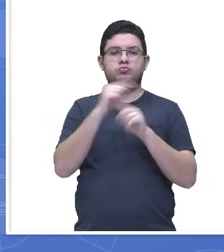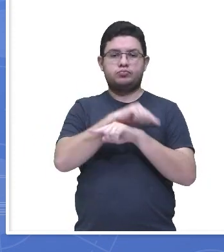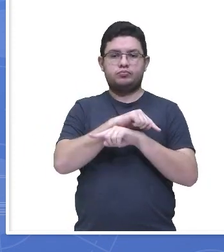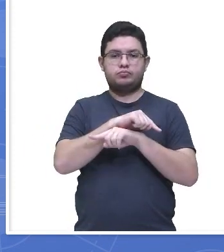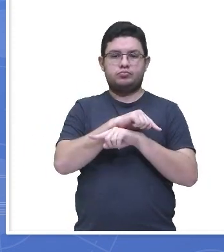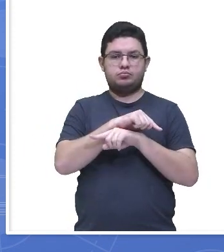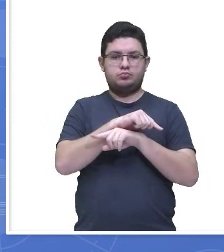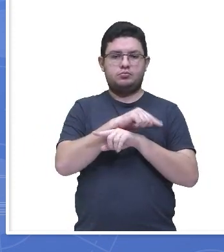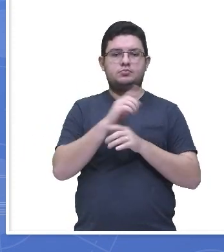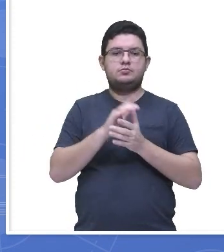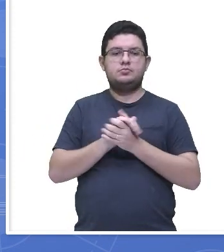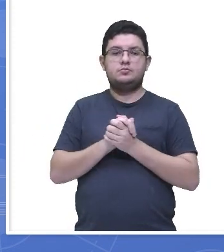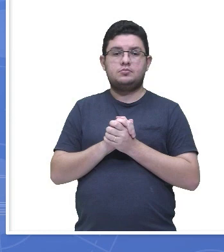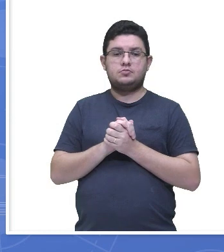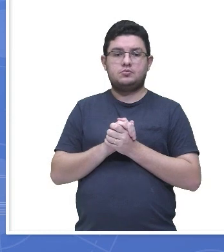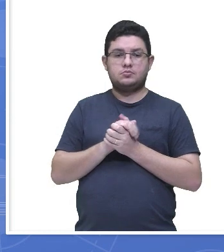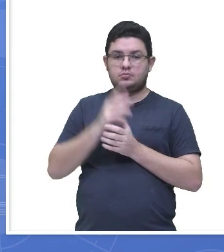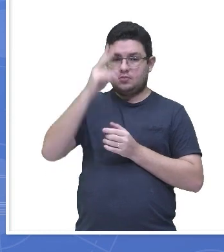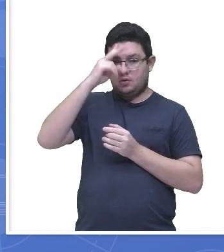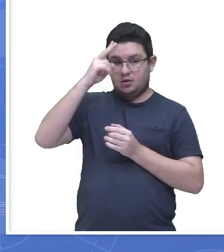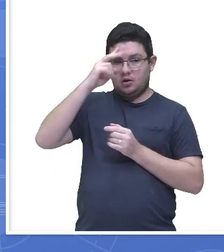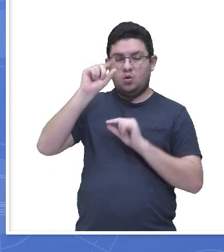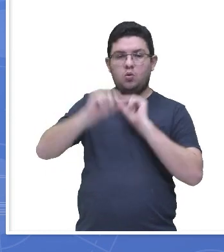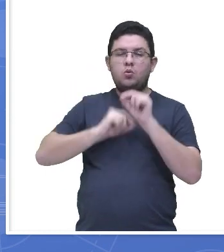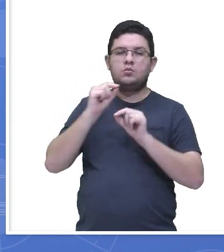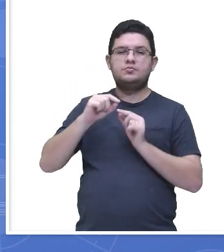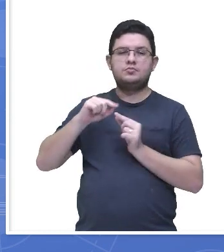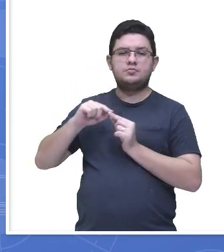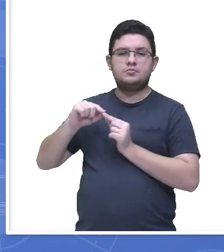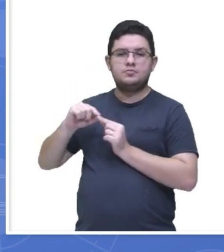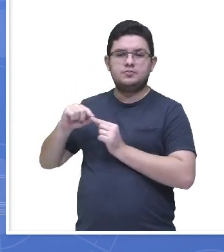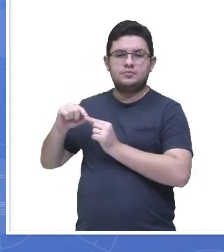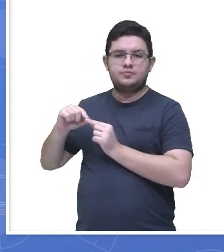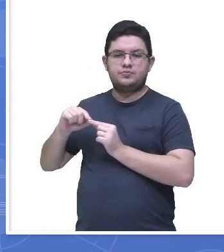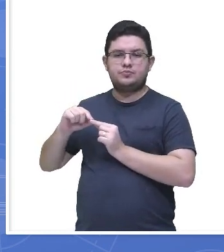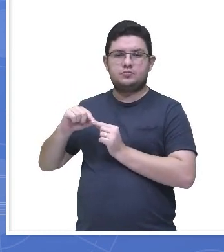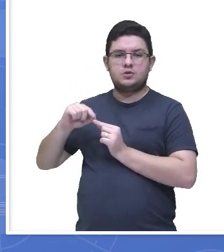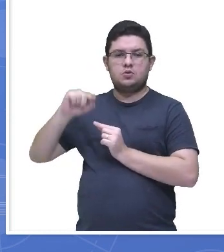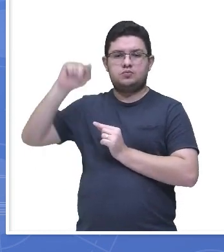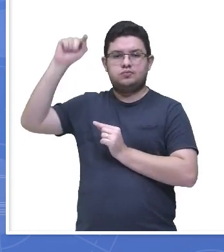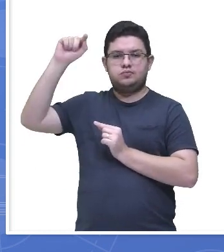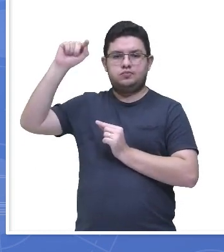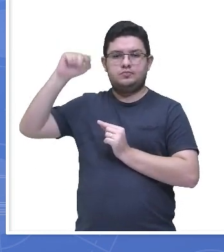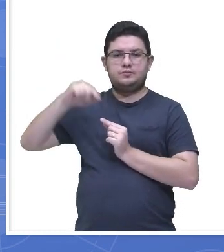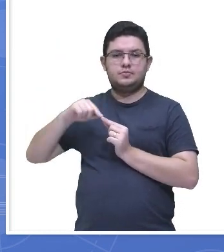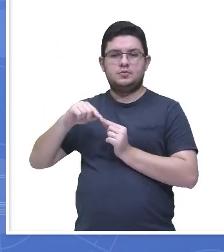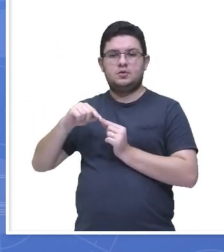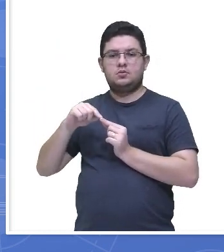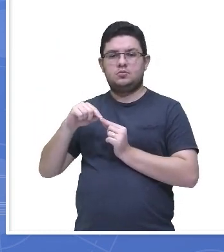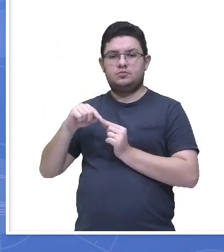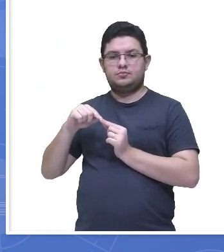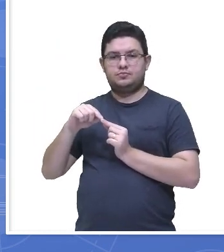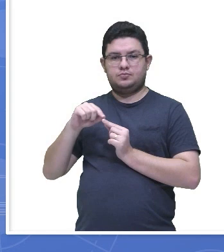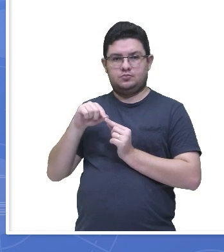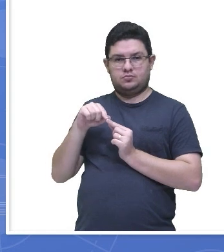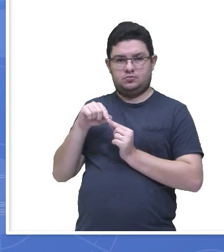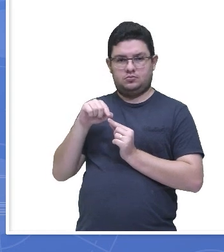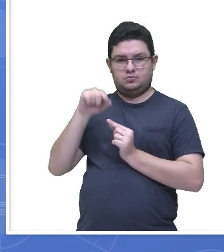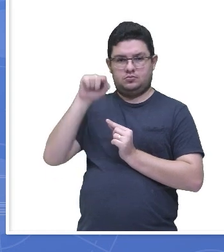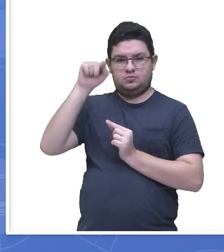retrógrado, enquanto lá na função crescente, o movimento era classificado como progressivo, porque o móvel